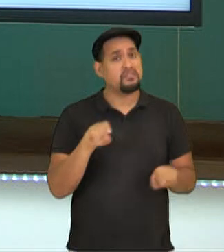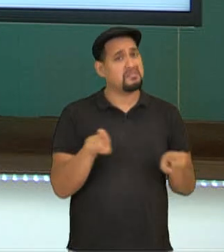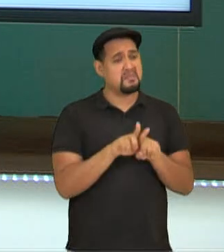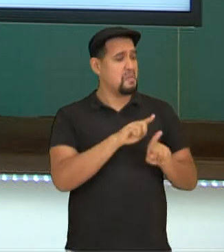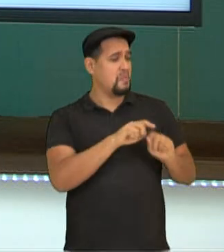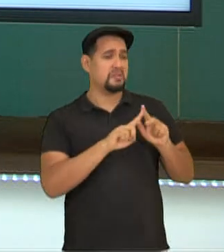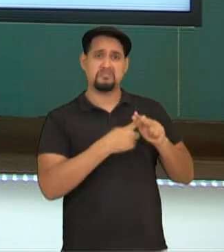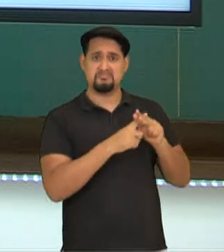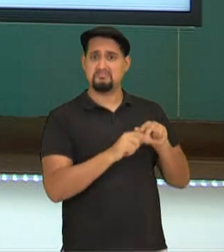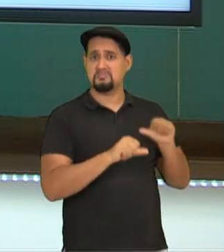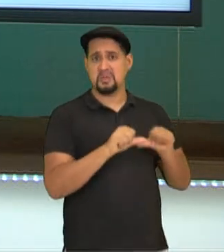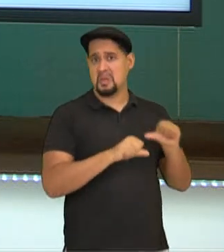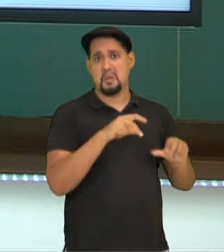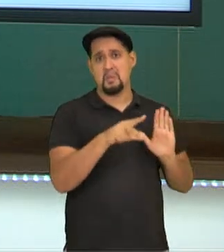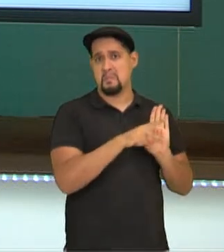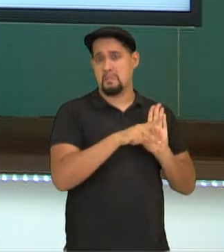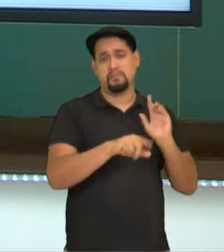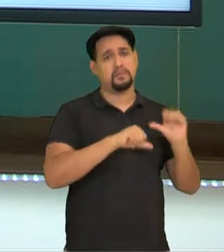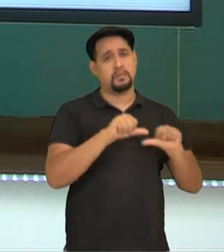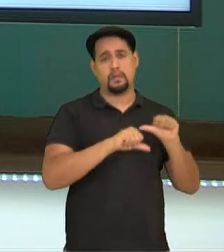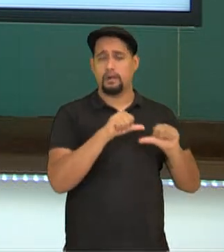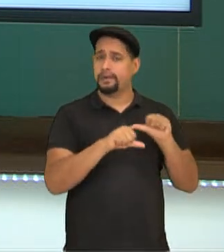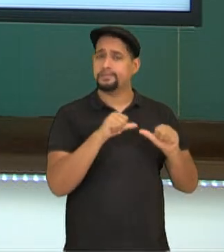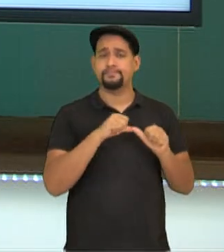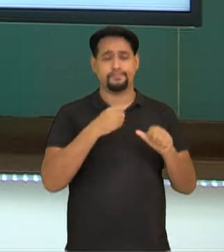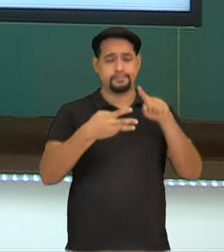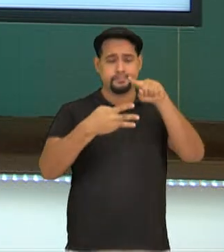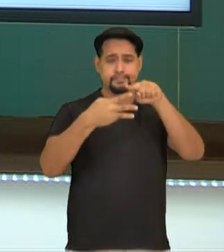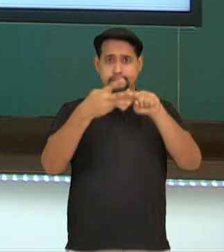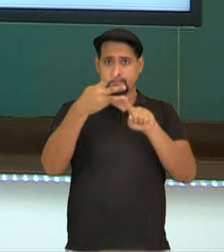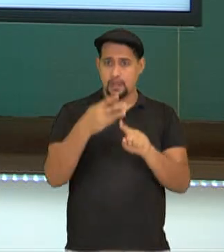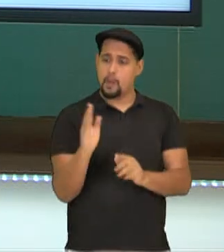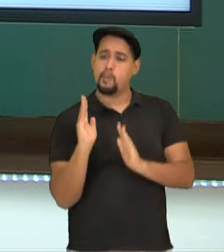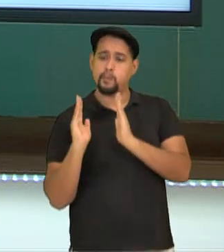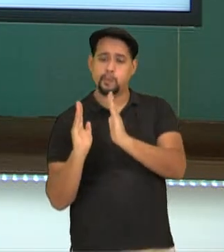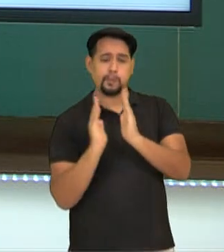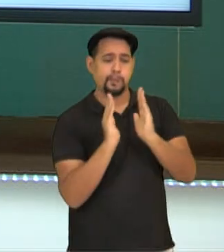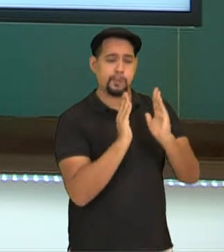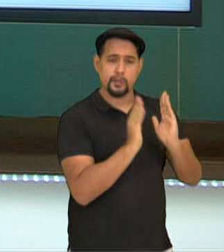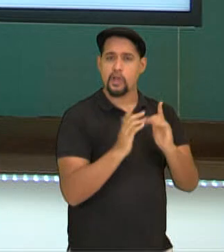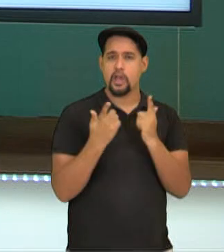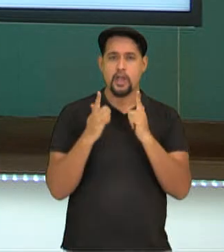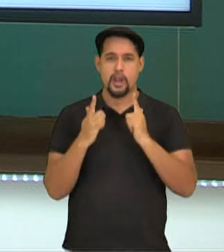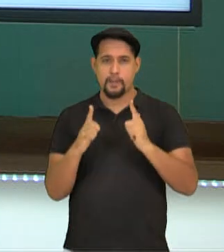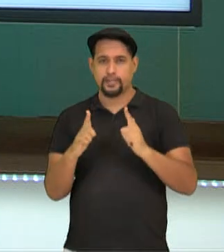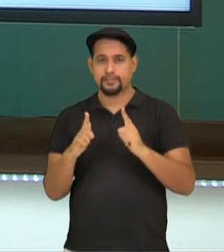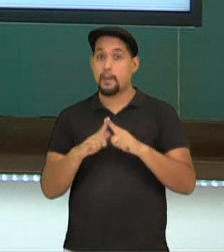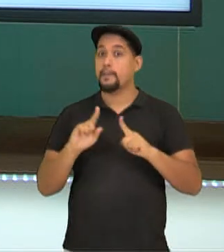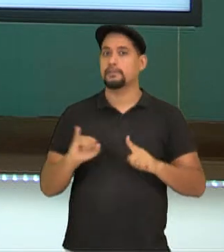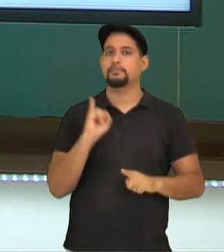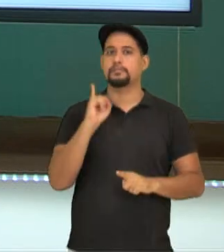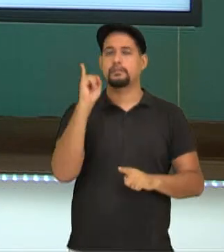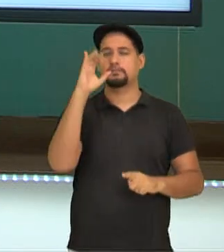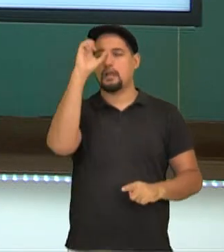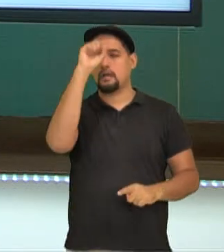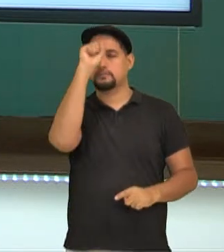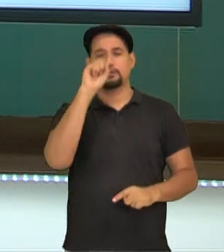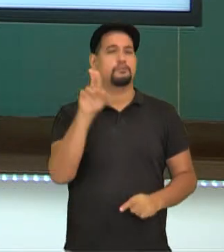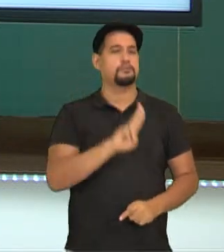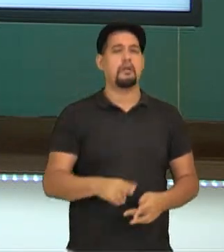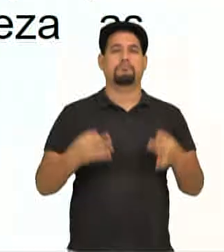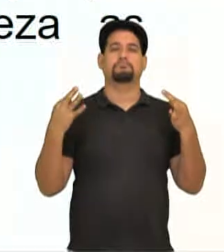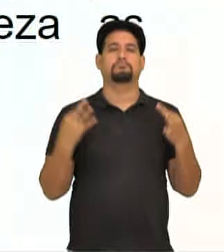mesmo, o próprio advérbio, pode dar circunstância para essas três classes gramaticais. É importante saber usar bem